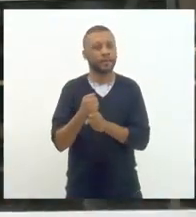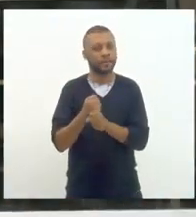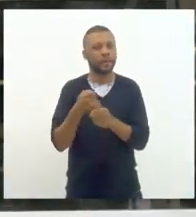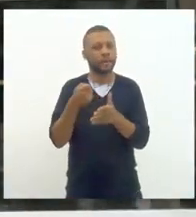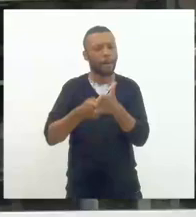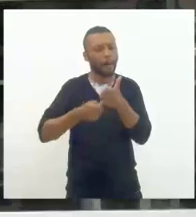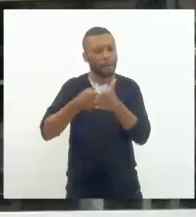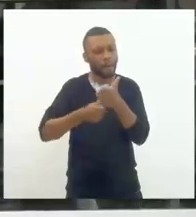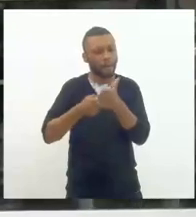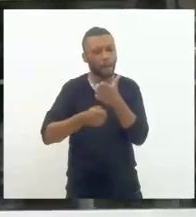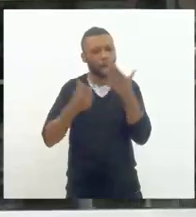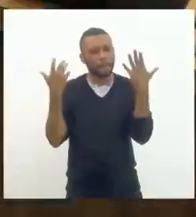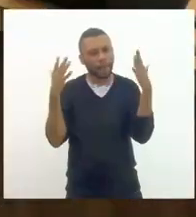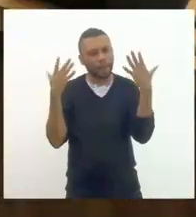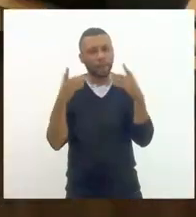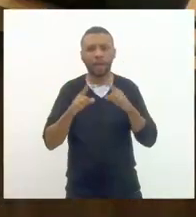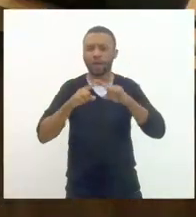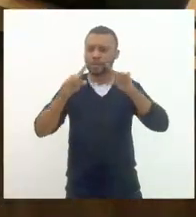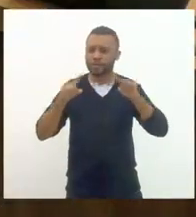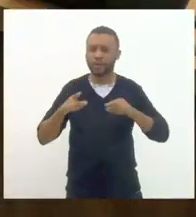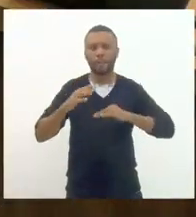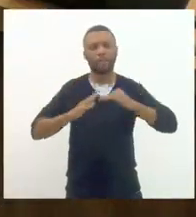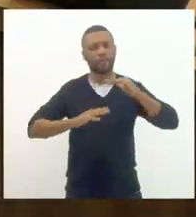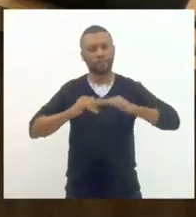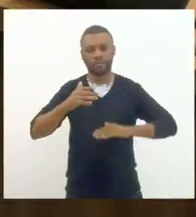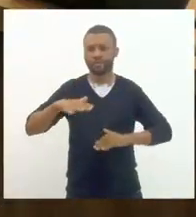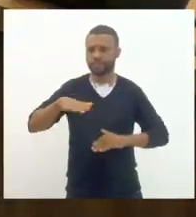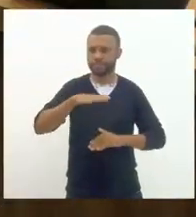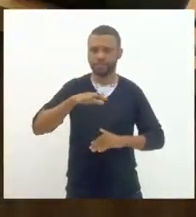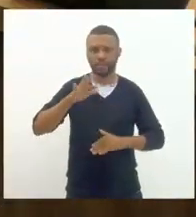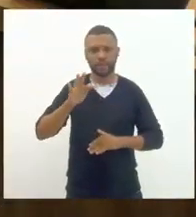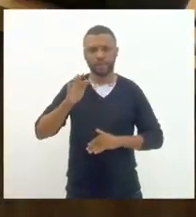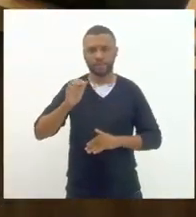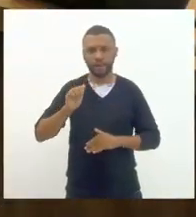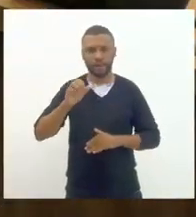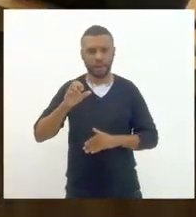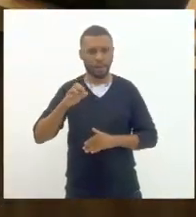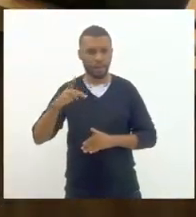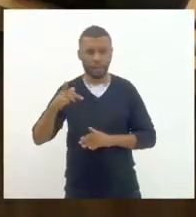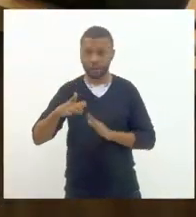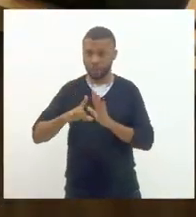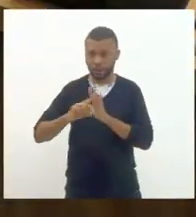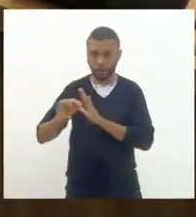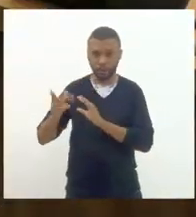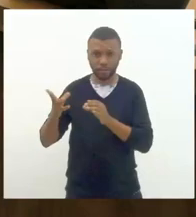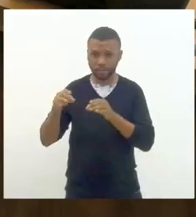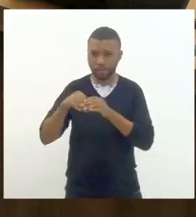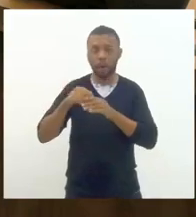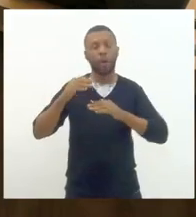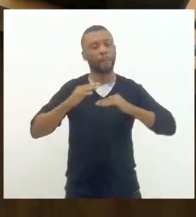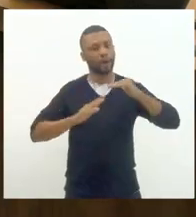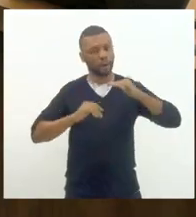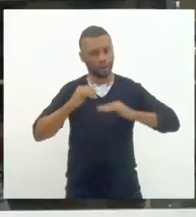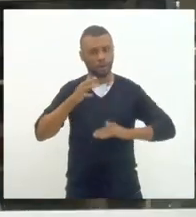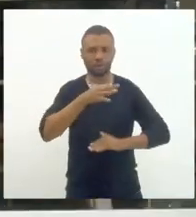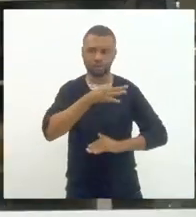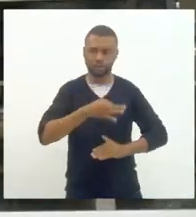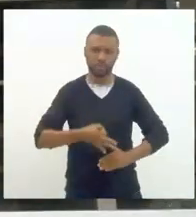luta, parabéns aos servidores profissionais de educação da FAEP, agora por lei, incorporados a uma carreira